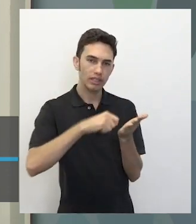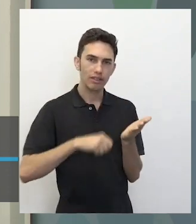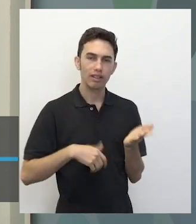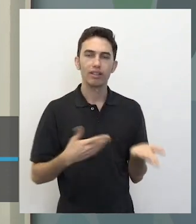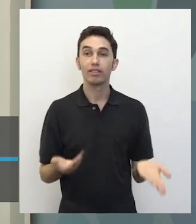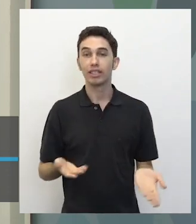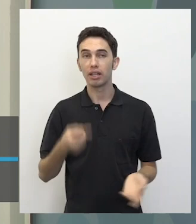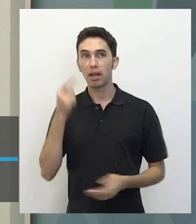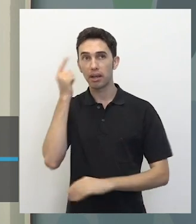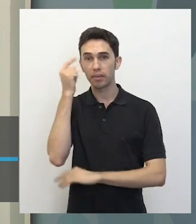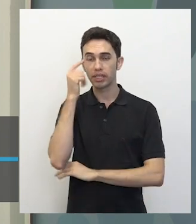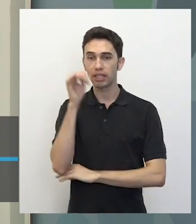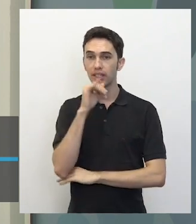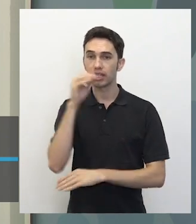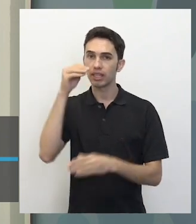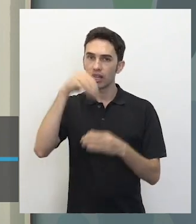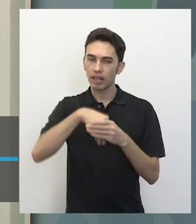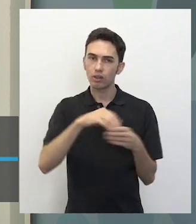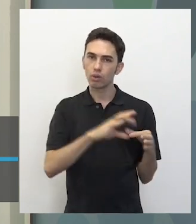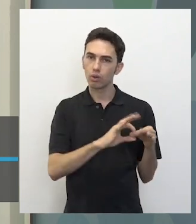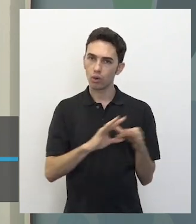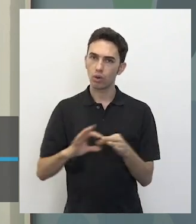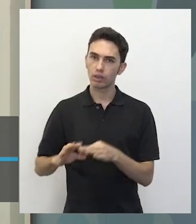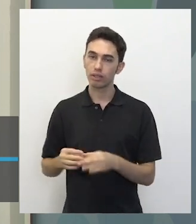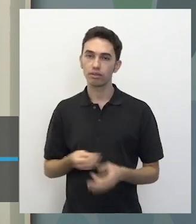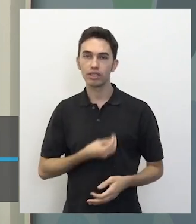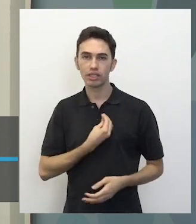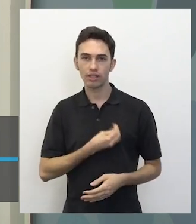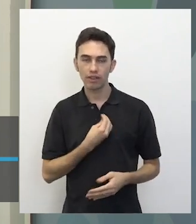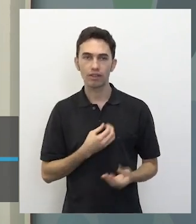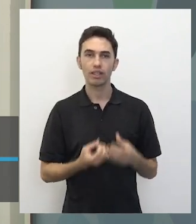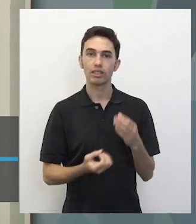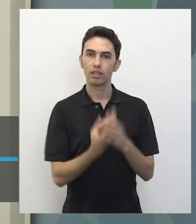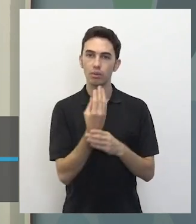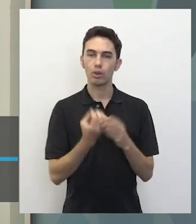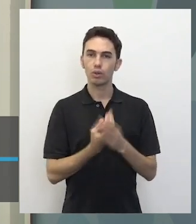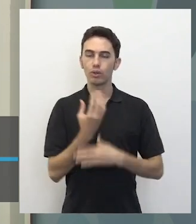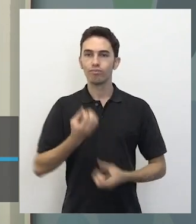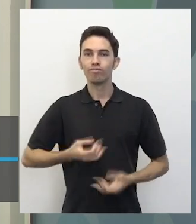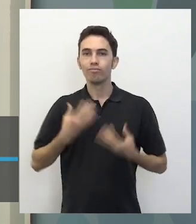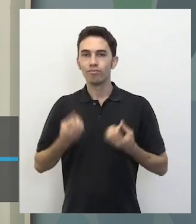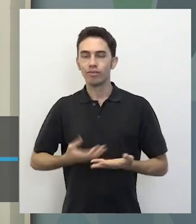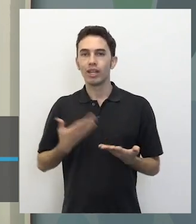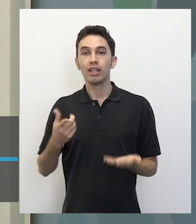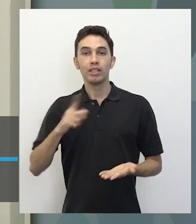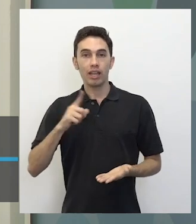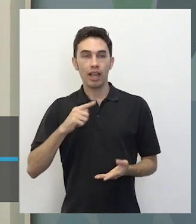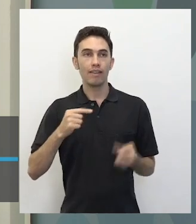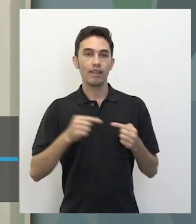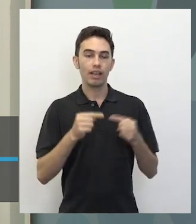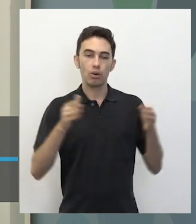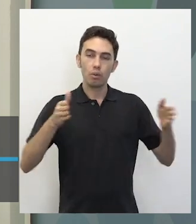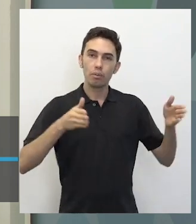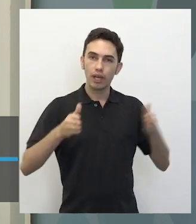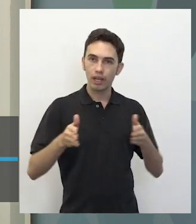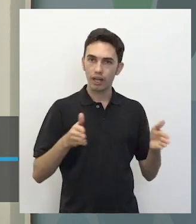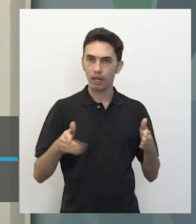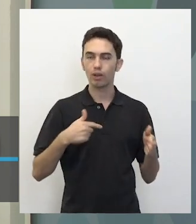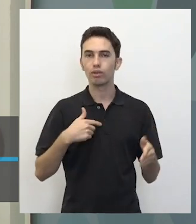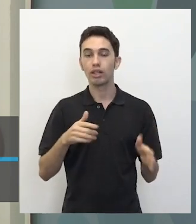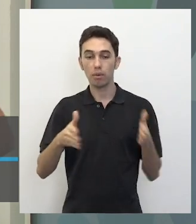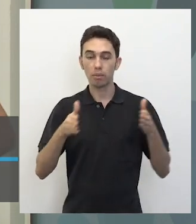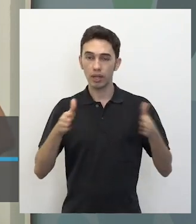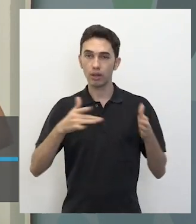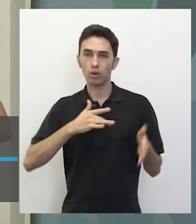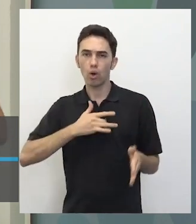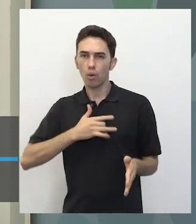pensar que dentro do contexto em que se vive, em que se produz poesia, então tem muito a ver com a época. Então, a época romântica era muito